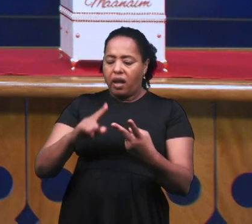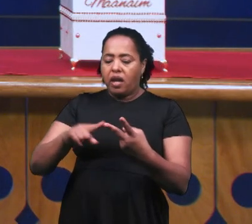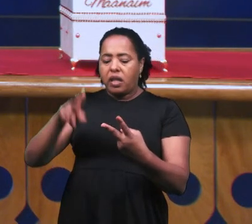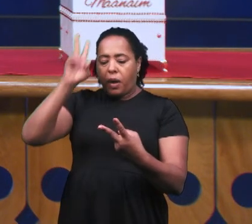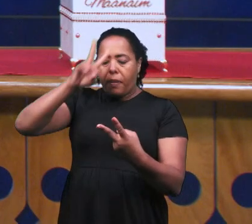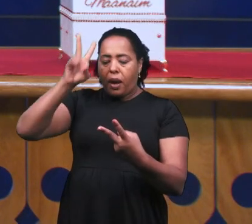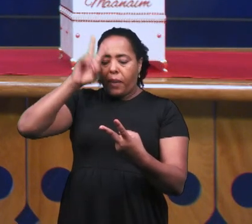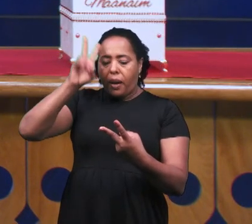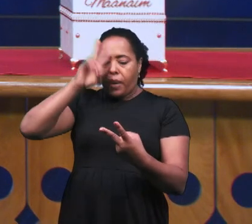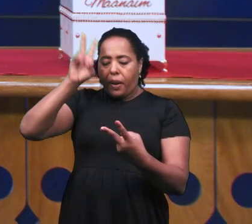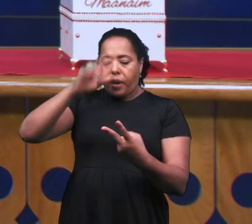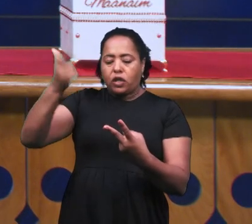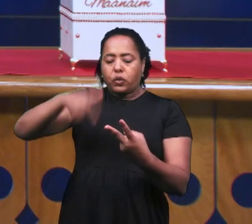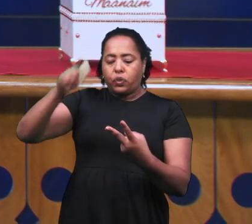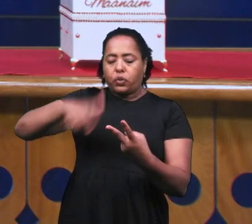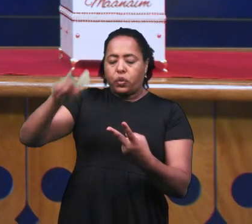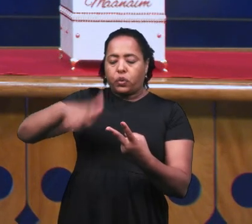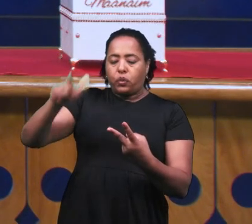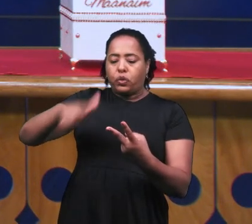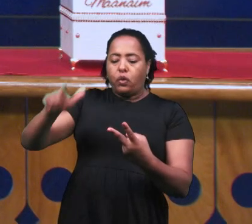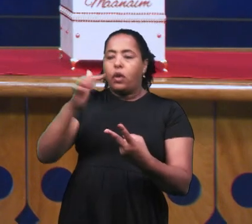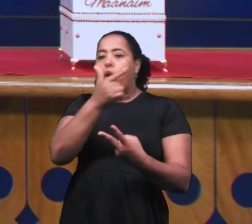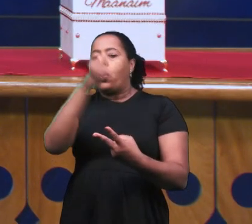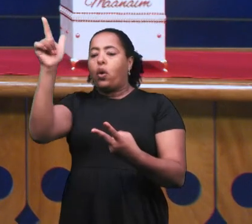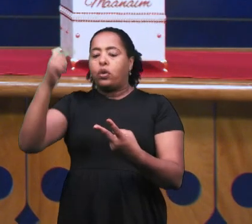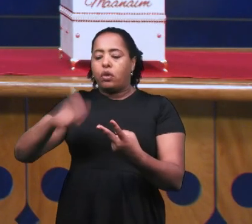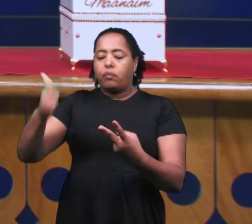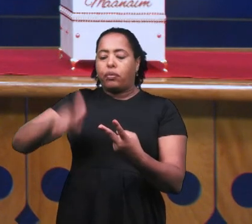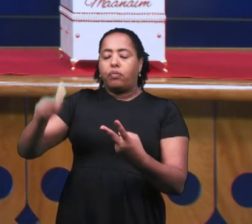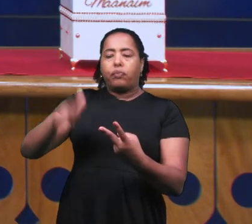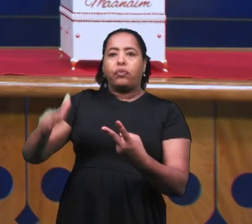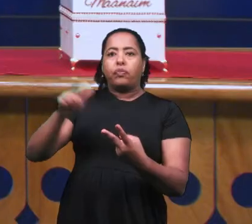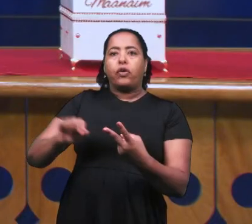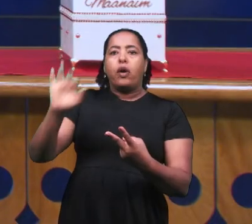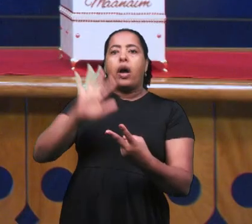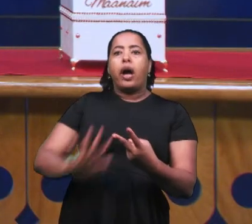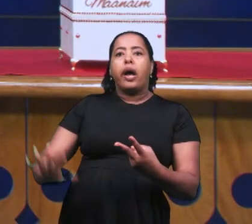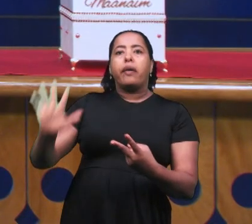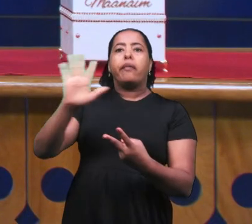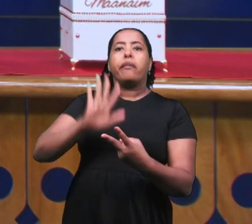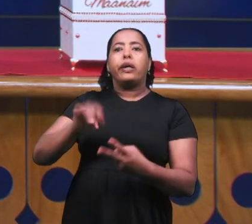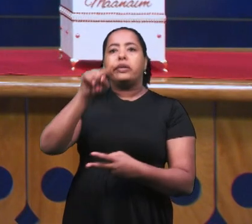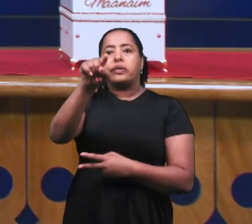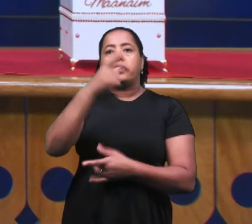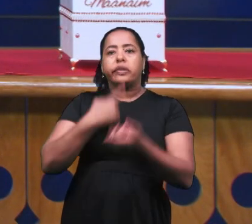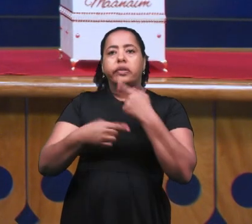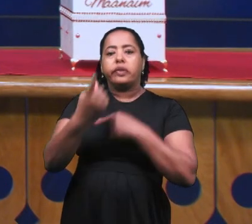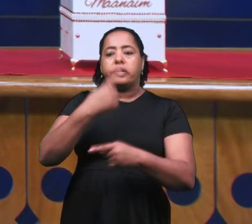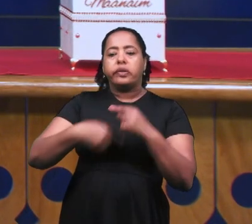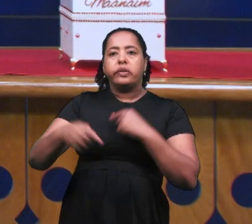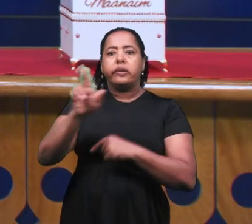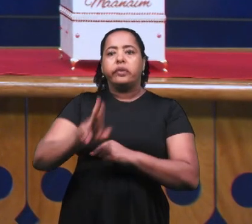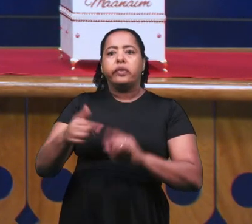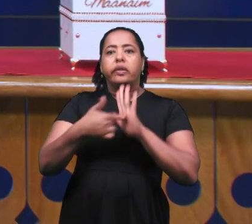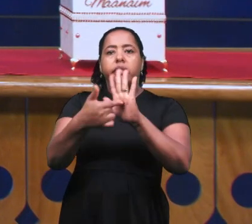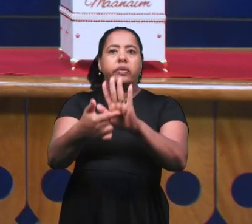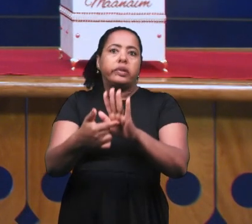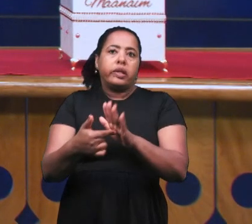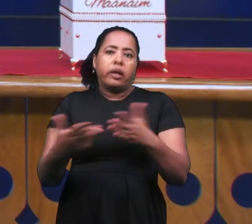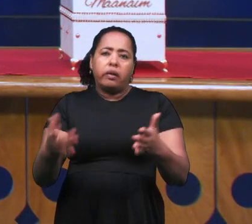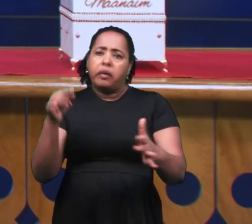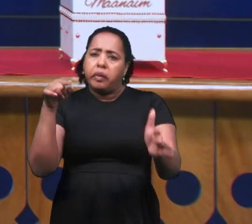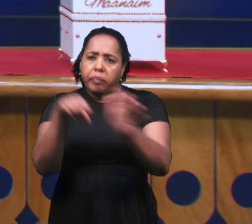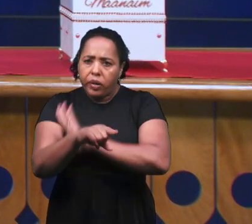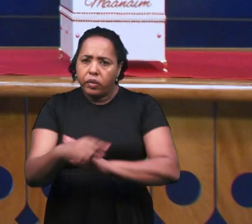história, depois repete de outro jeito, entendeu? Você usa as figuras que você quer. Aí eu pergunto, precisava do